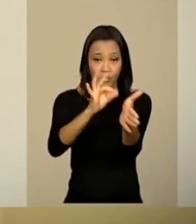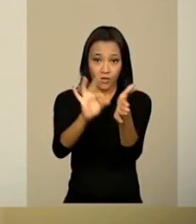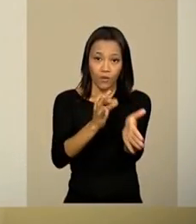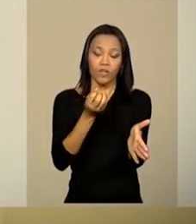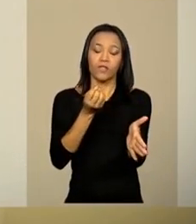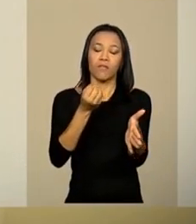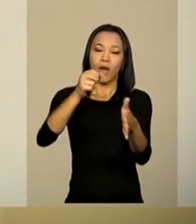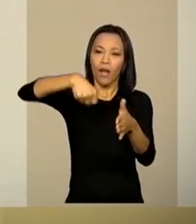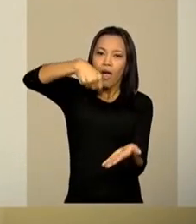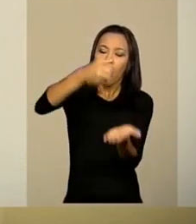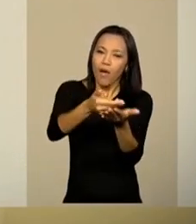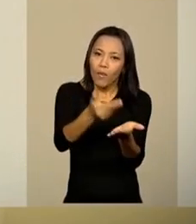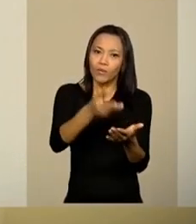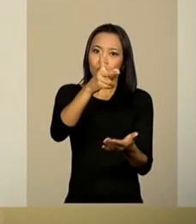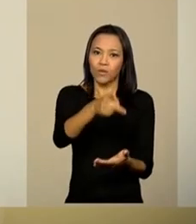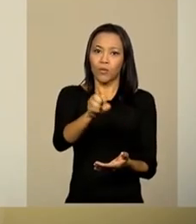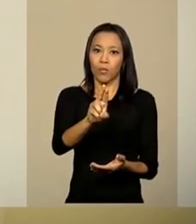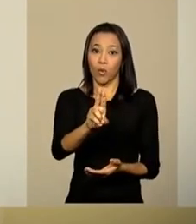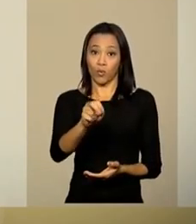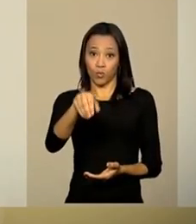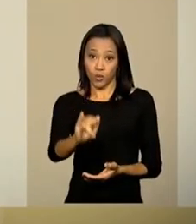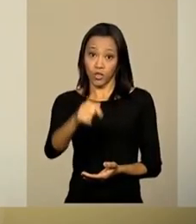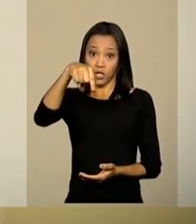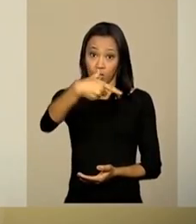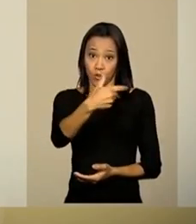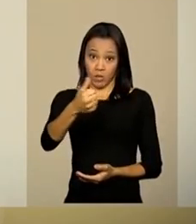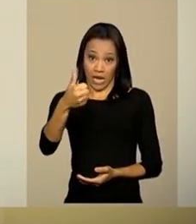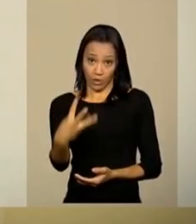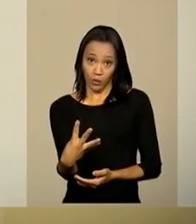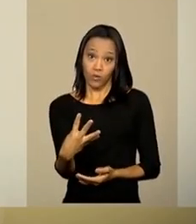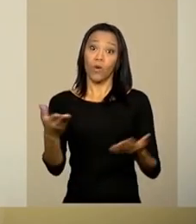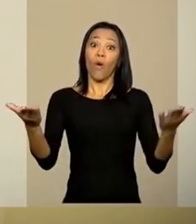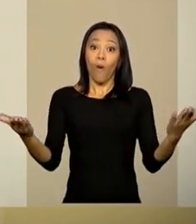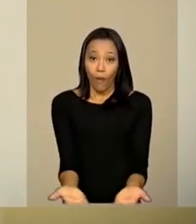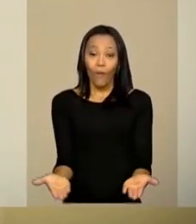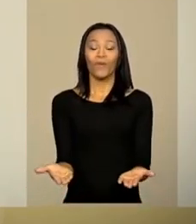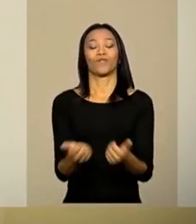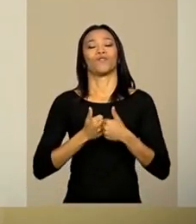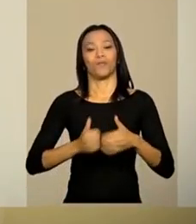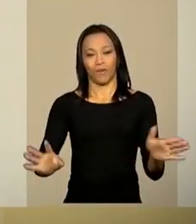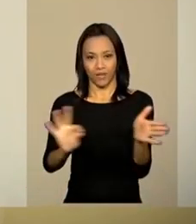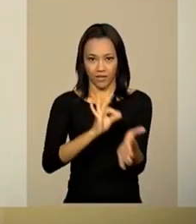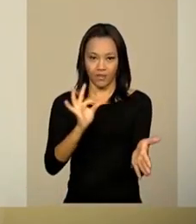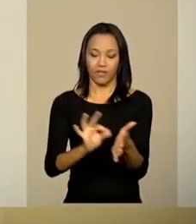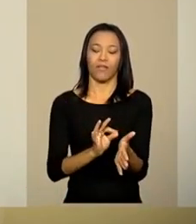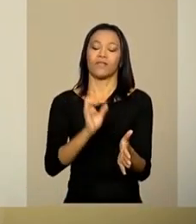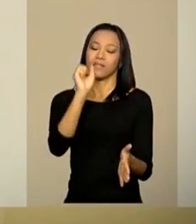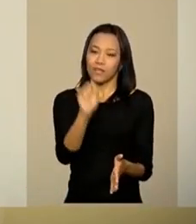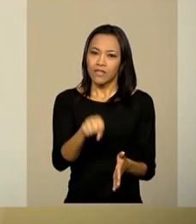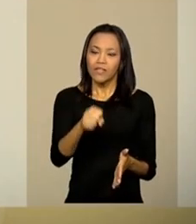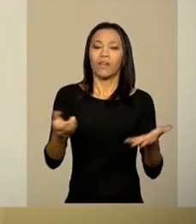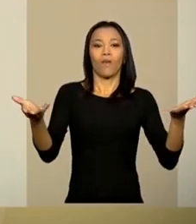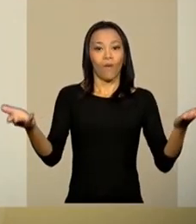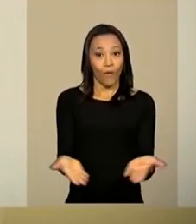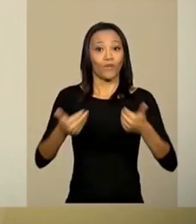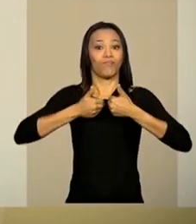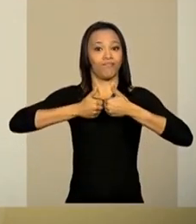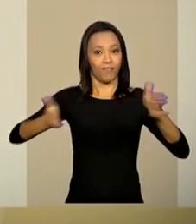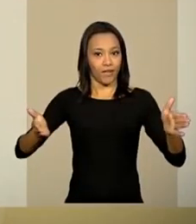as bolsas do Pro de 2014 começam hoje. Max, hoje, presidenta? Sim, Max, justamente